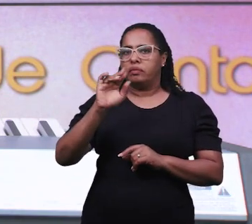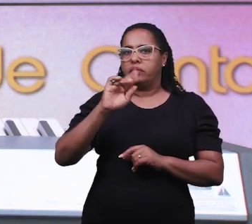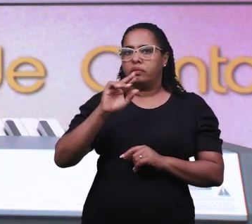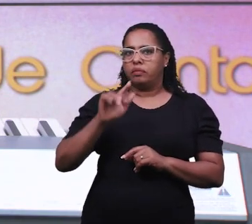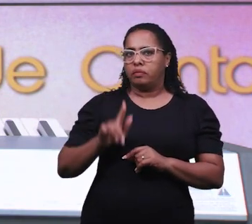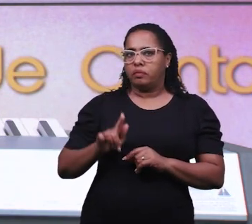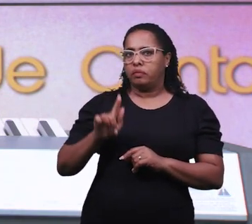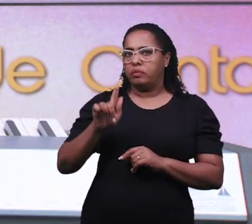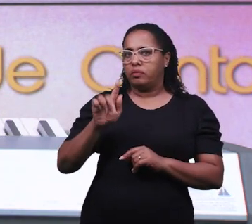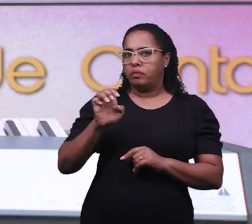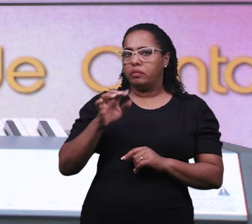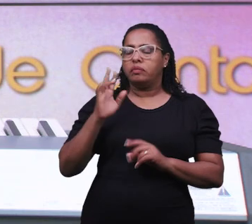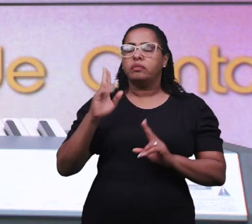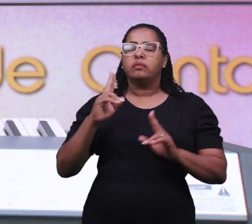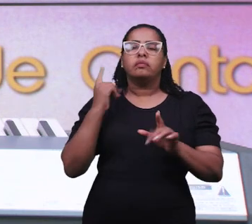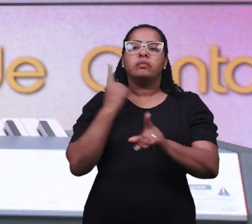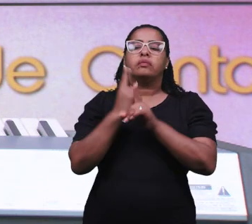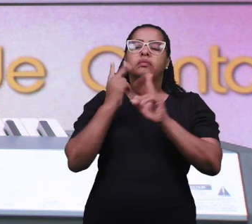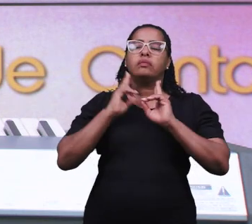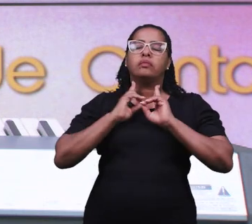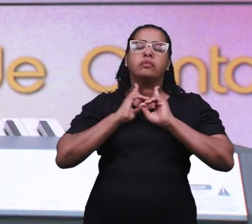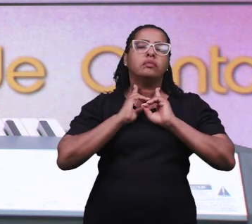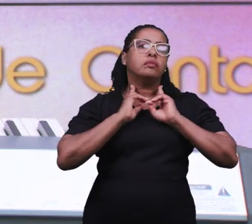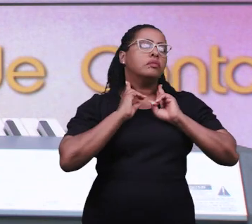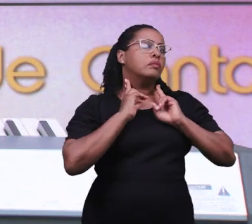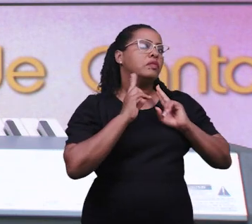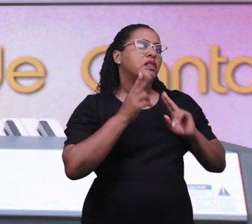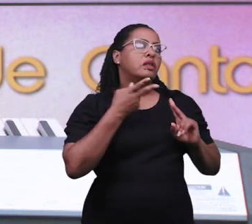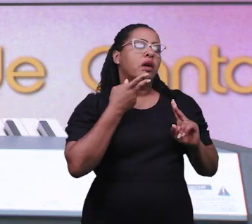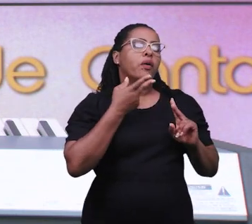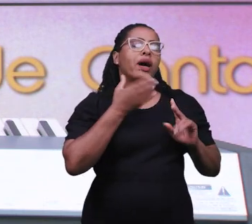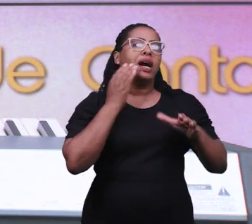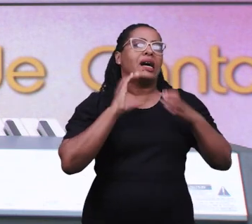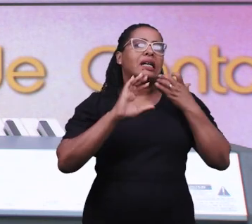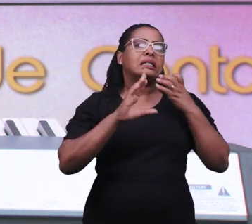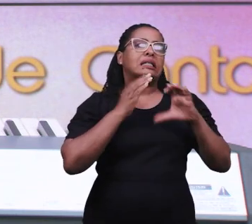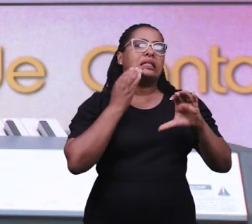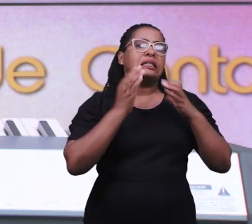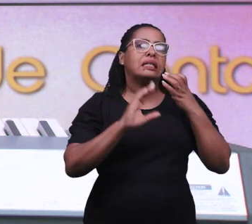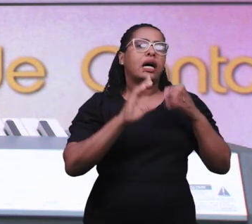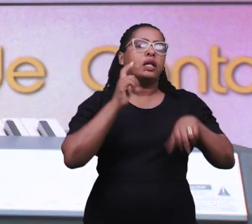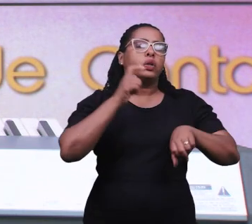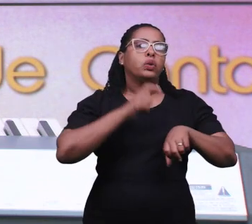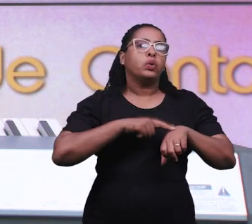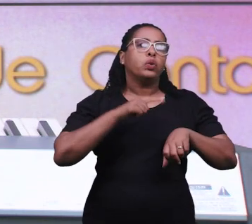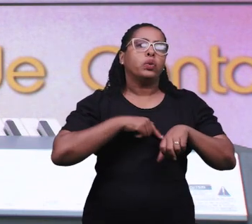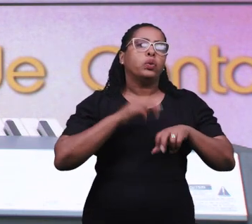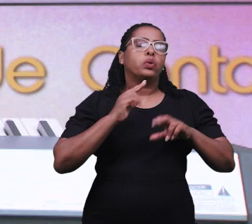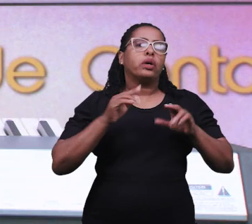laringe na região do pescoço? Você vai falar, cantar, e onde